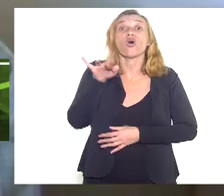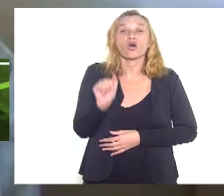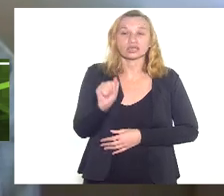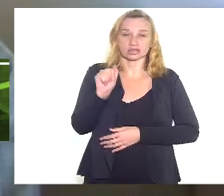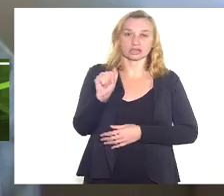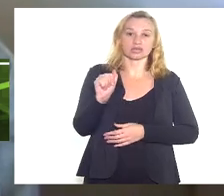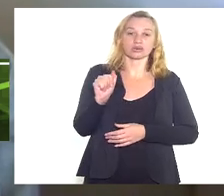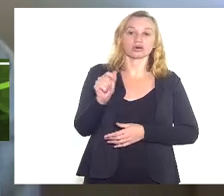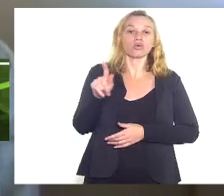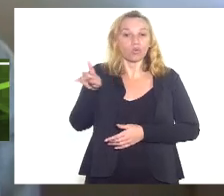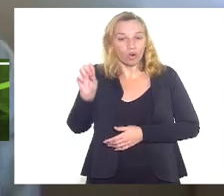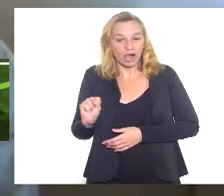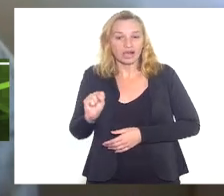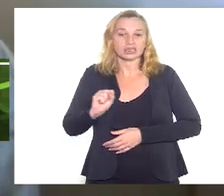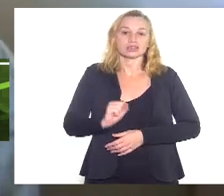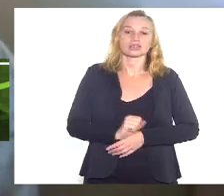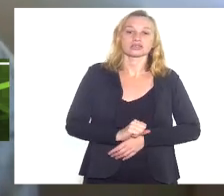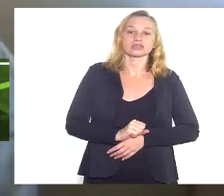gás será